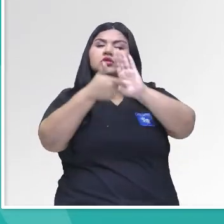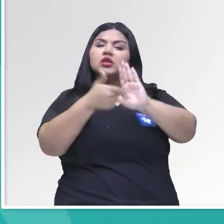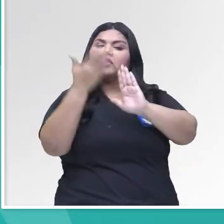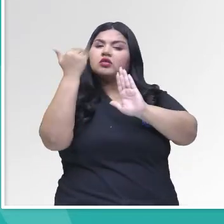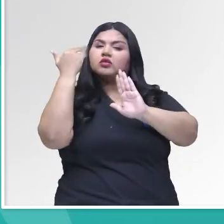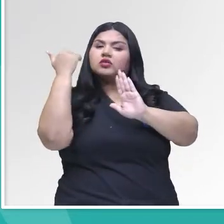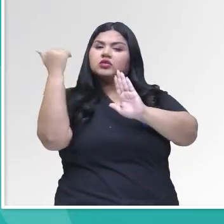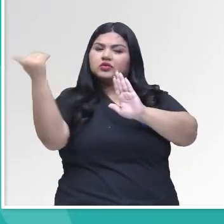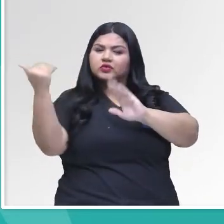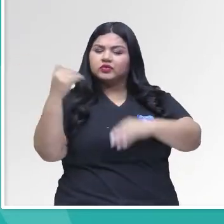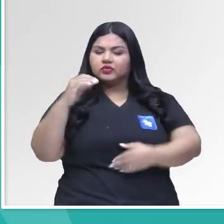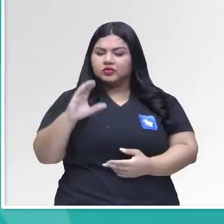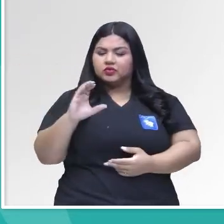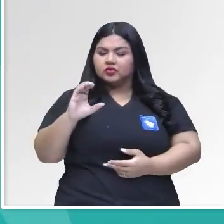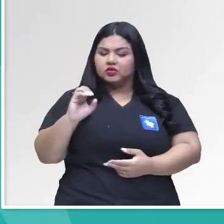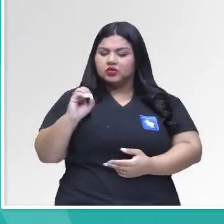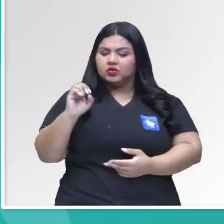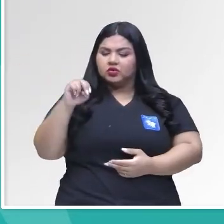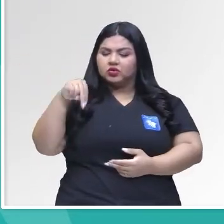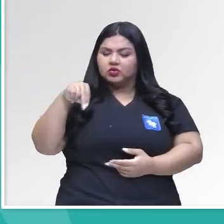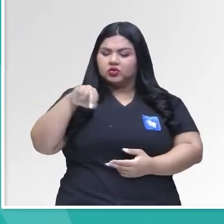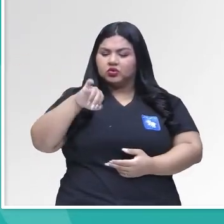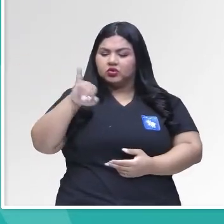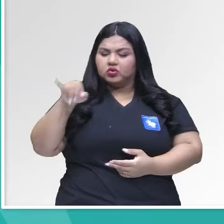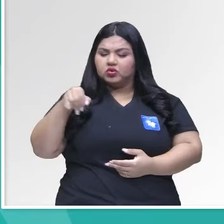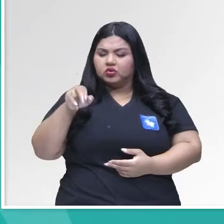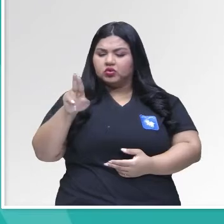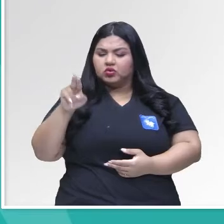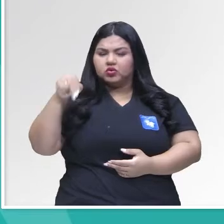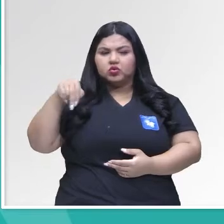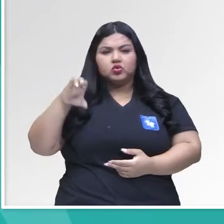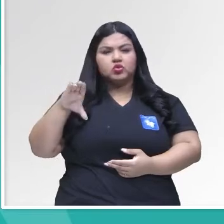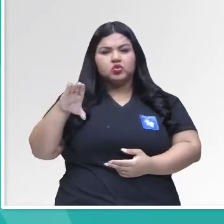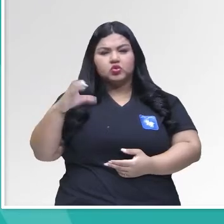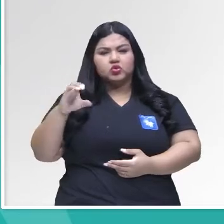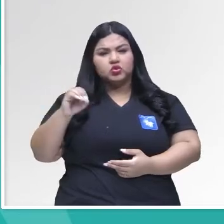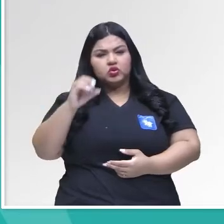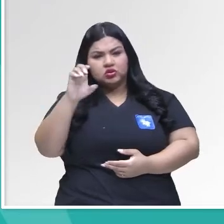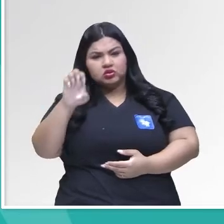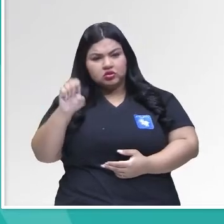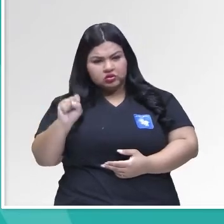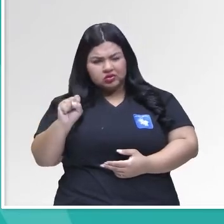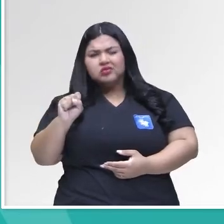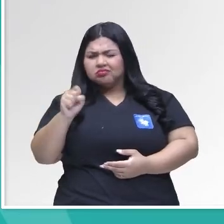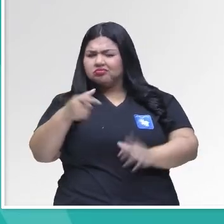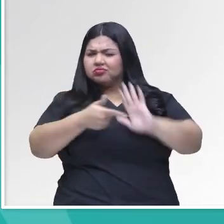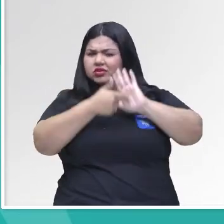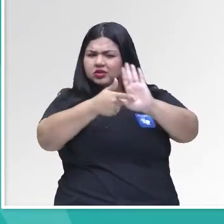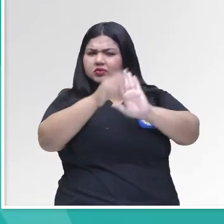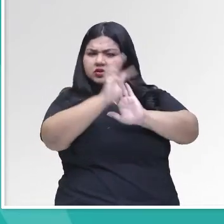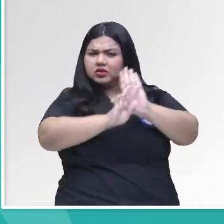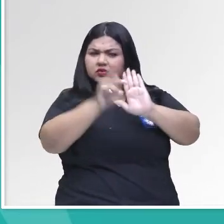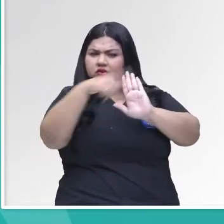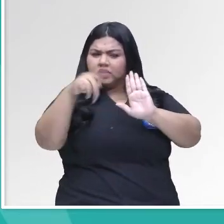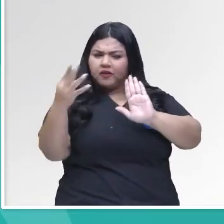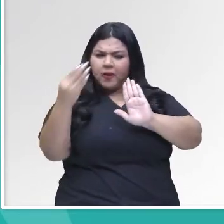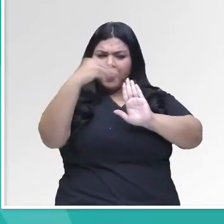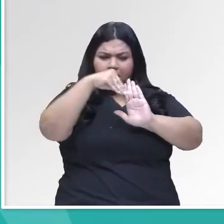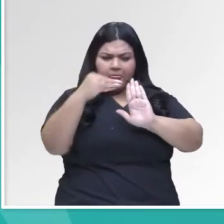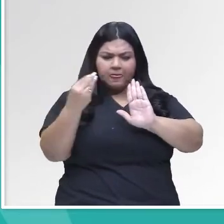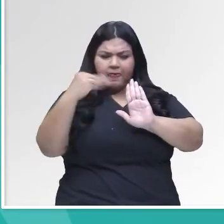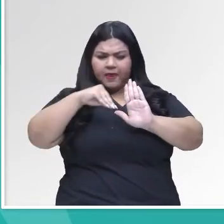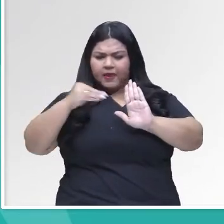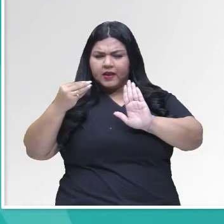famosas conjunções. Só que nós apresentamos um texto e você foi encaixando, percebeu